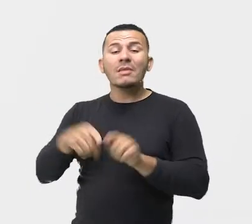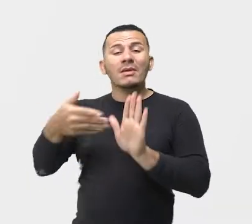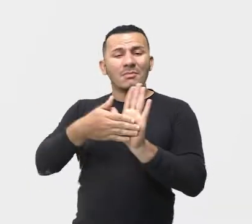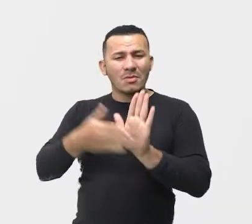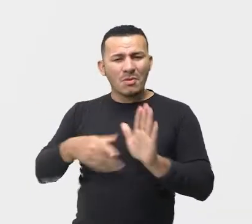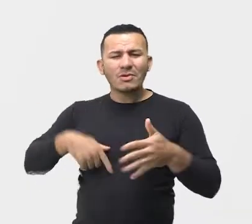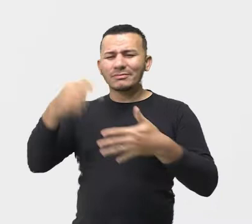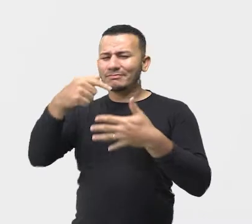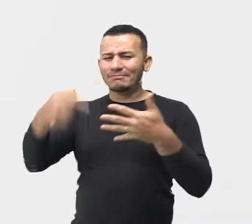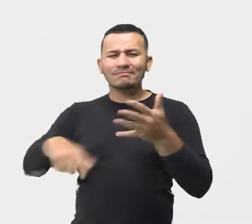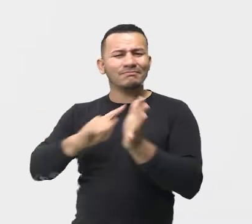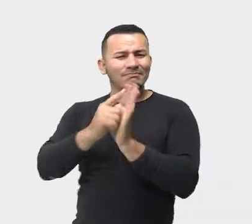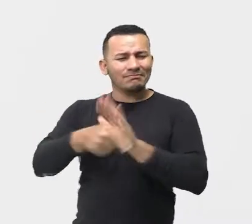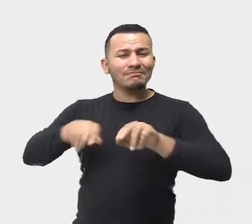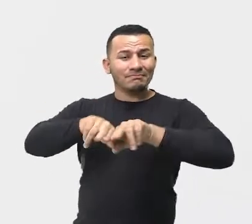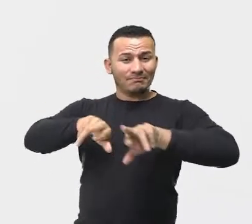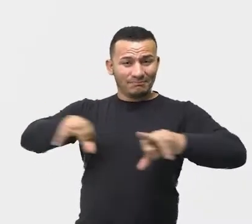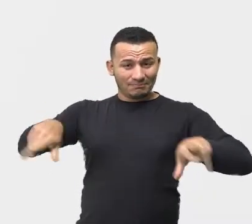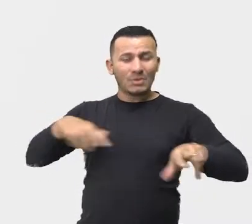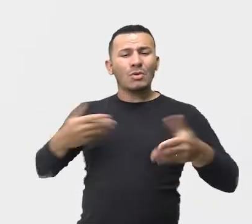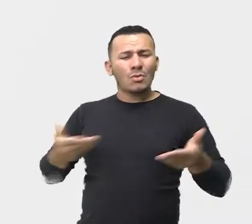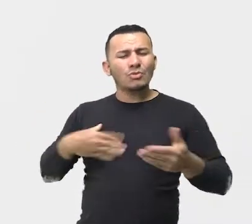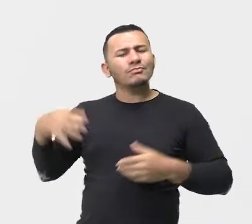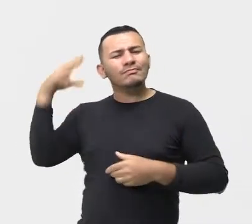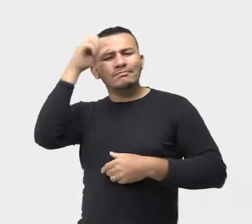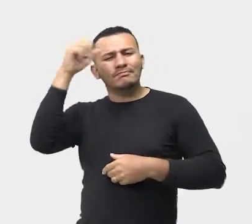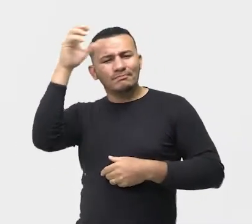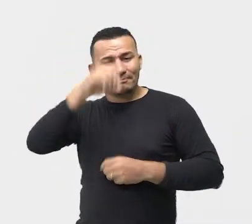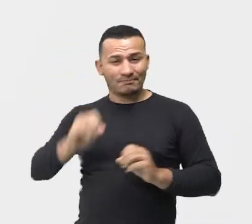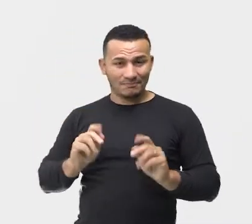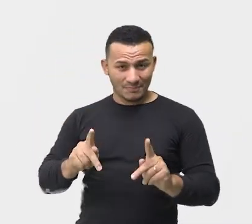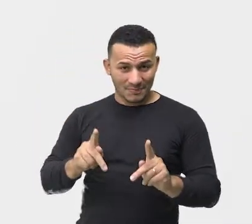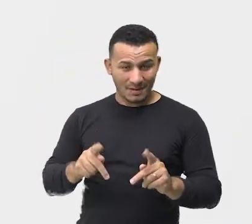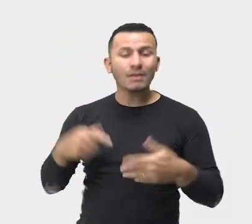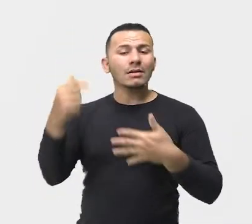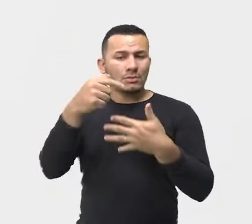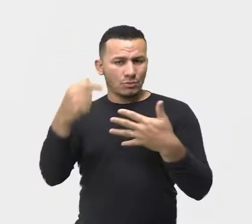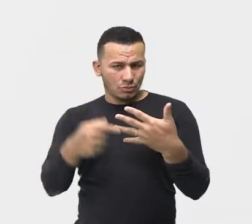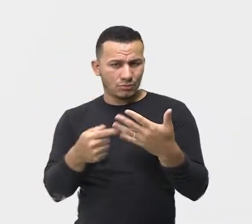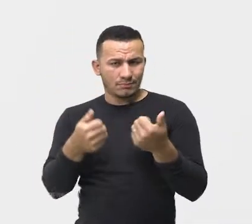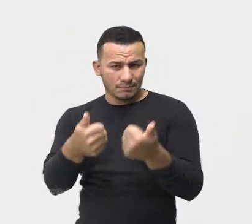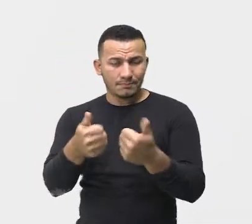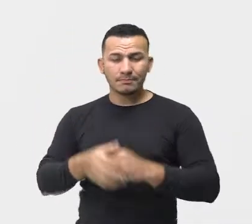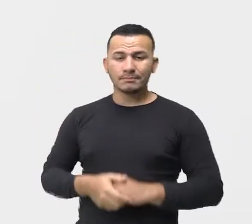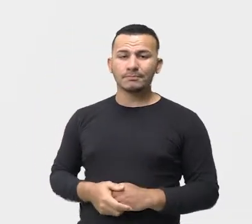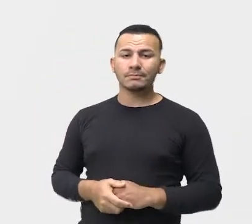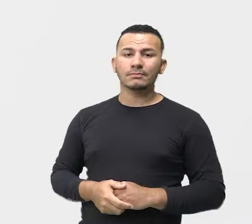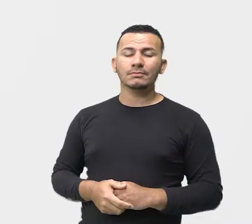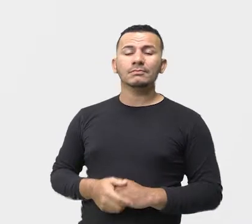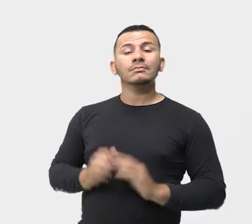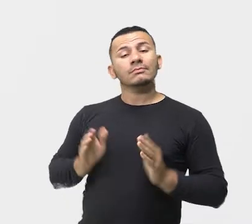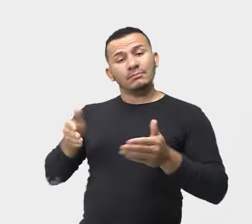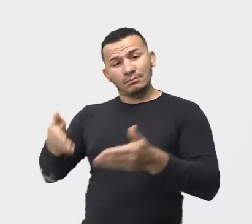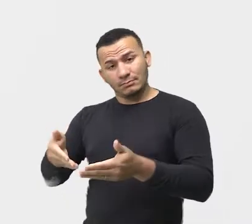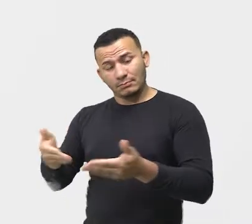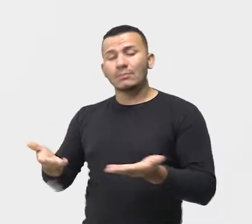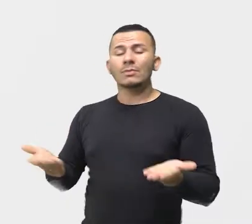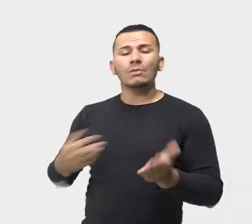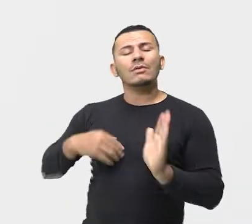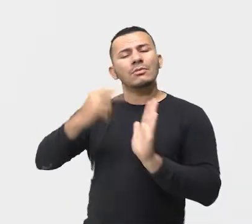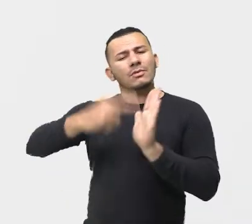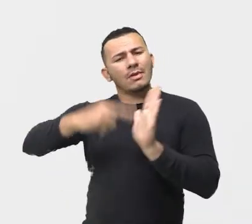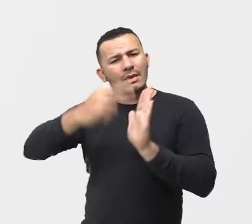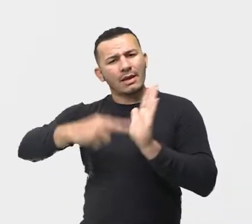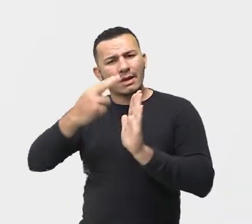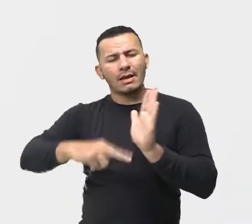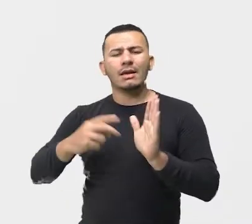gêneros que nós teremos o trabalho com essa habilidade ou seja com esse objeto de conhecimento é especificamente vamos